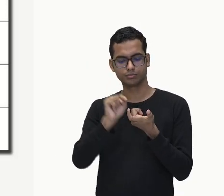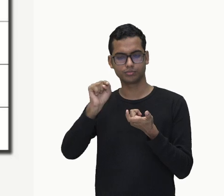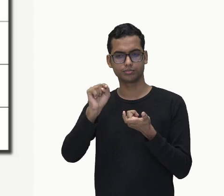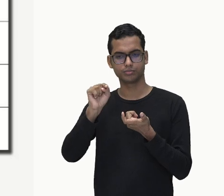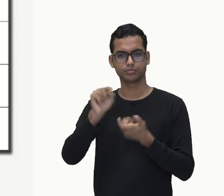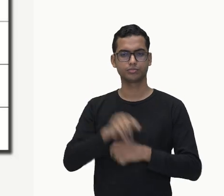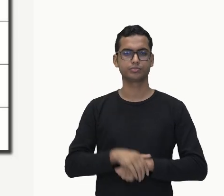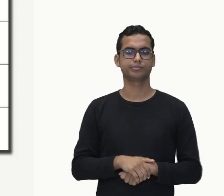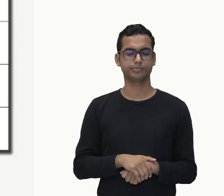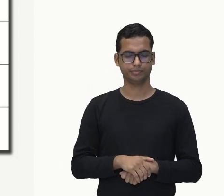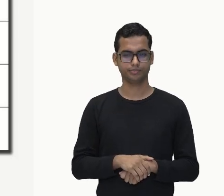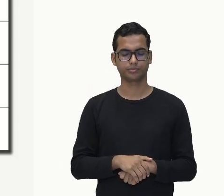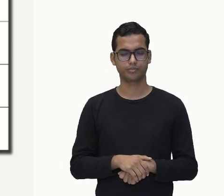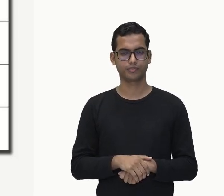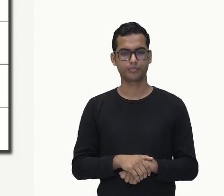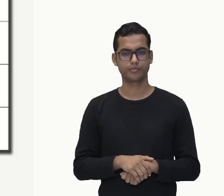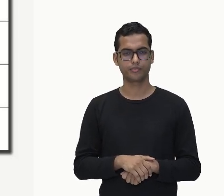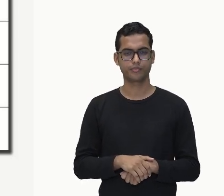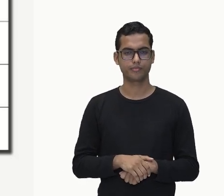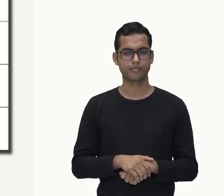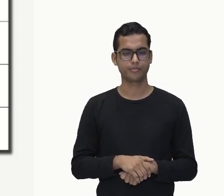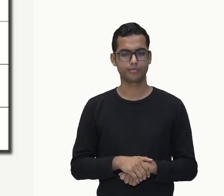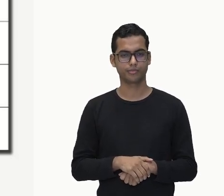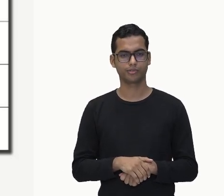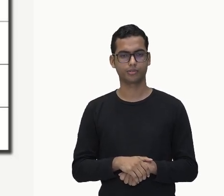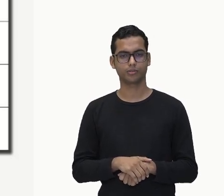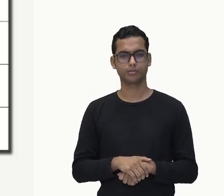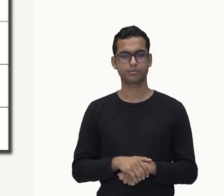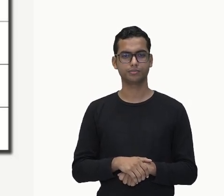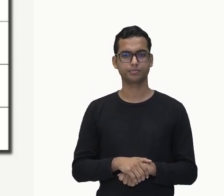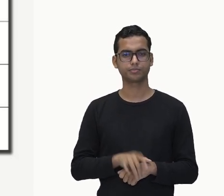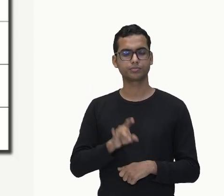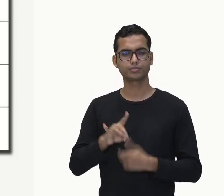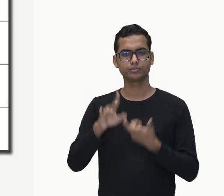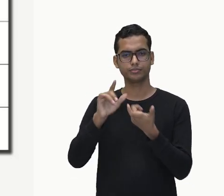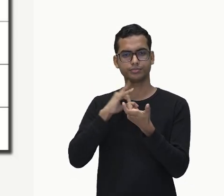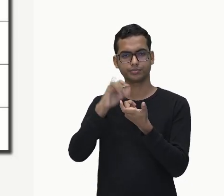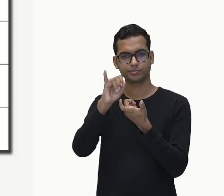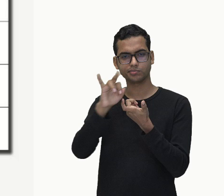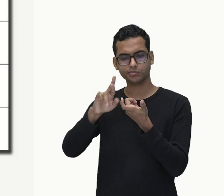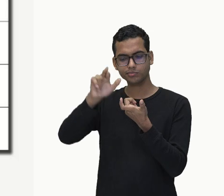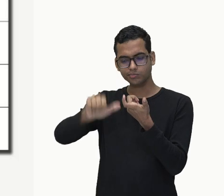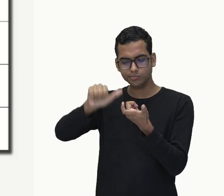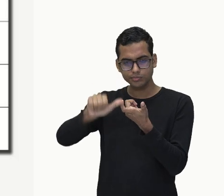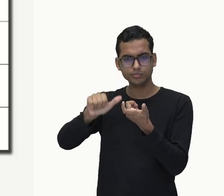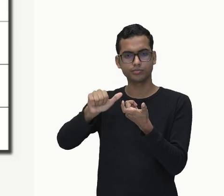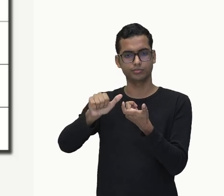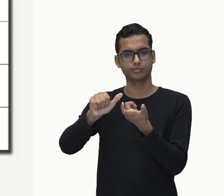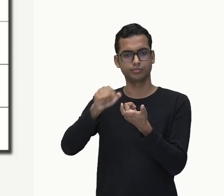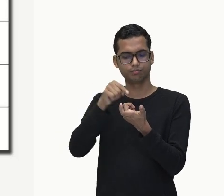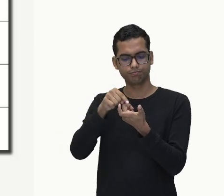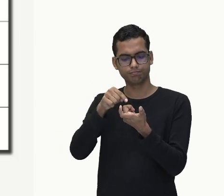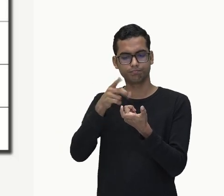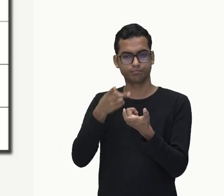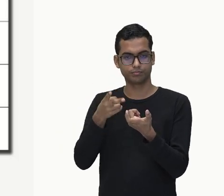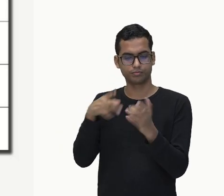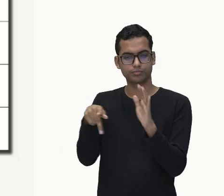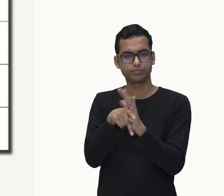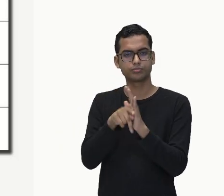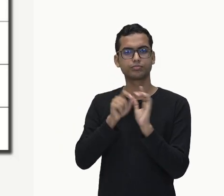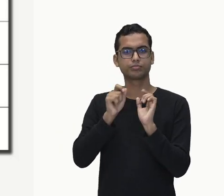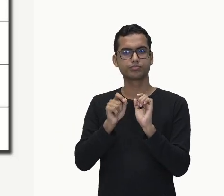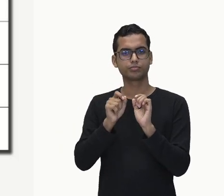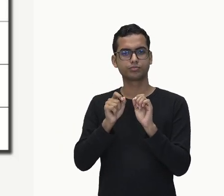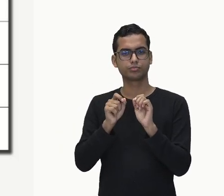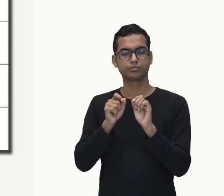beber. Claro, é só tirar a terminação verbal e o que sobra é o que mesmo? A raiz. O beber é o